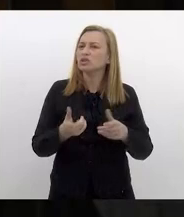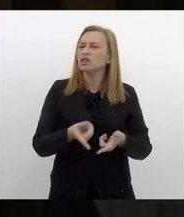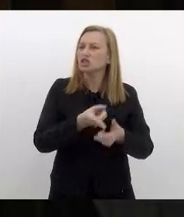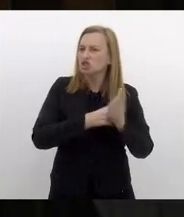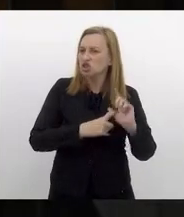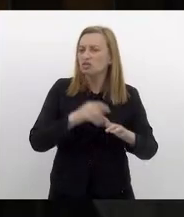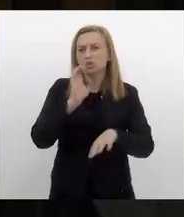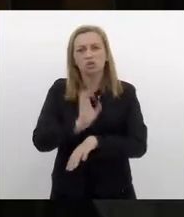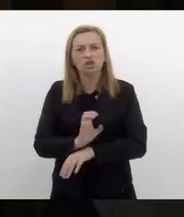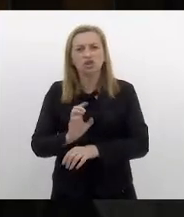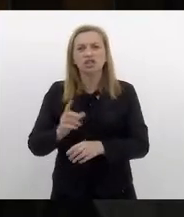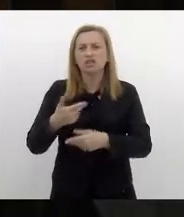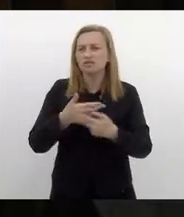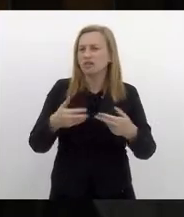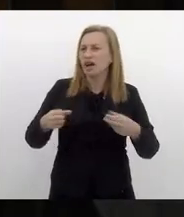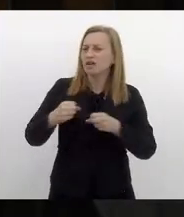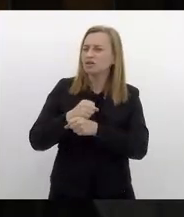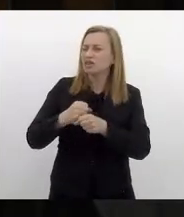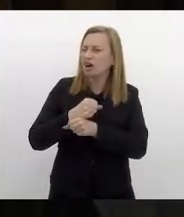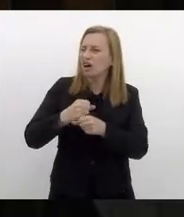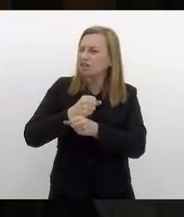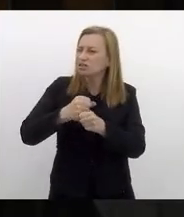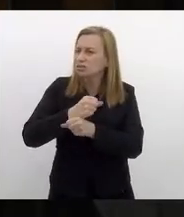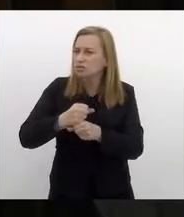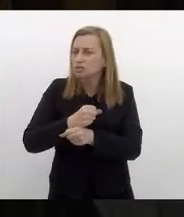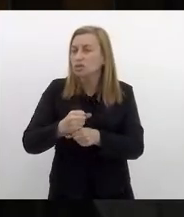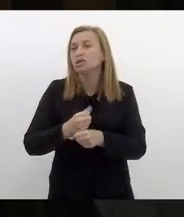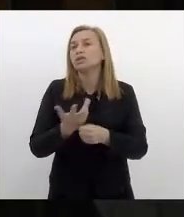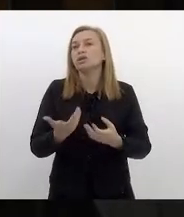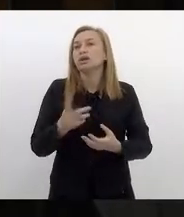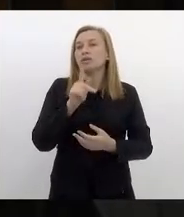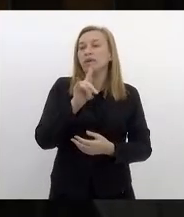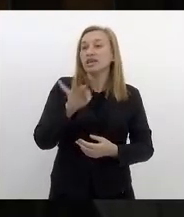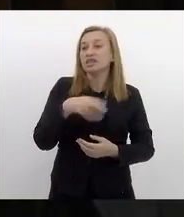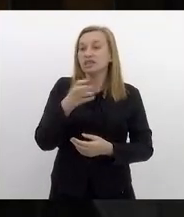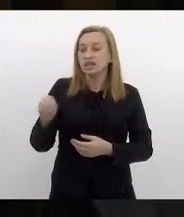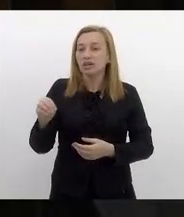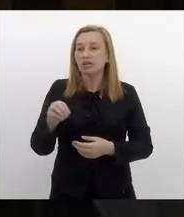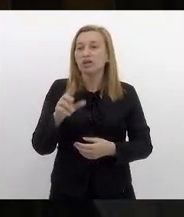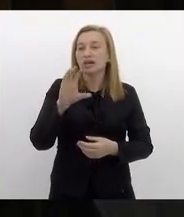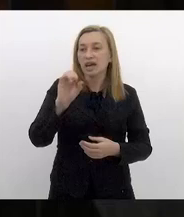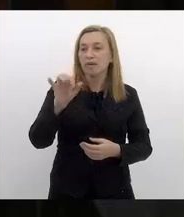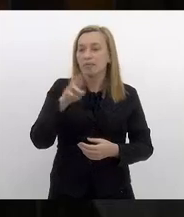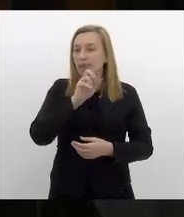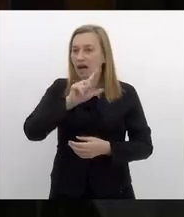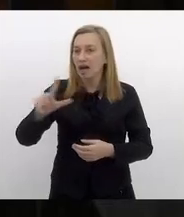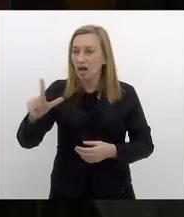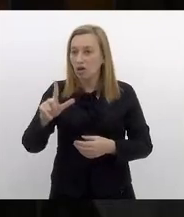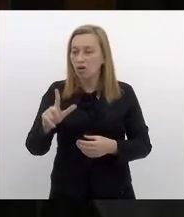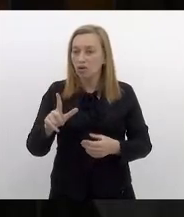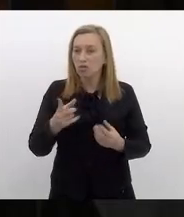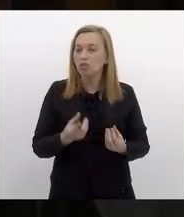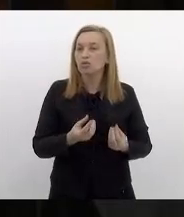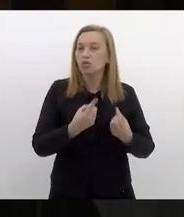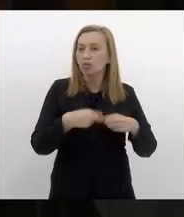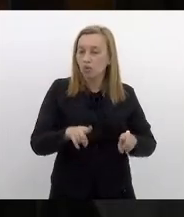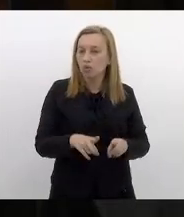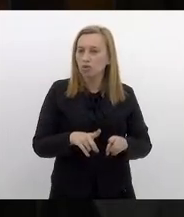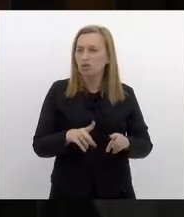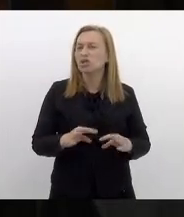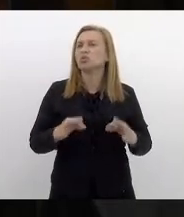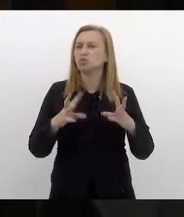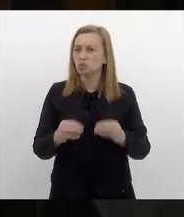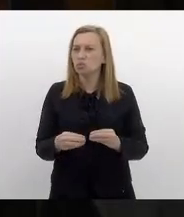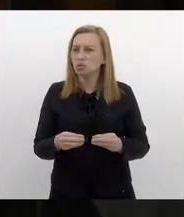Estado, depois de vários anos sucessivos, com Cabral e Pezão descapitalizando as receitas do Rio Previdência, com